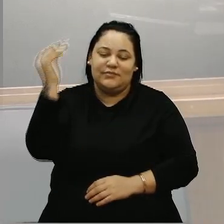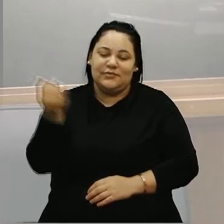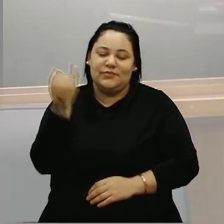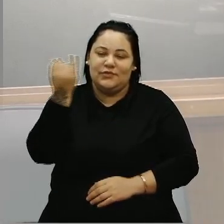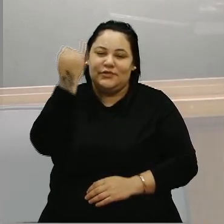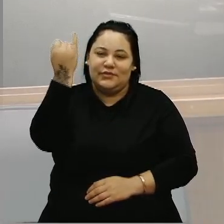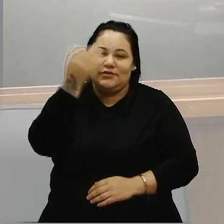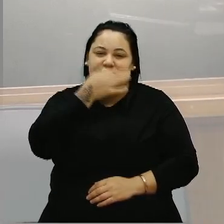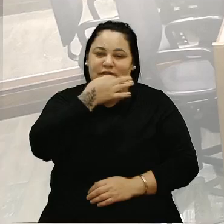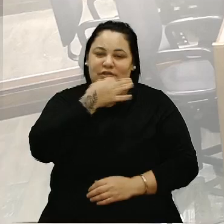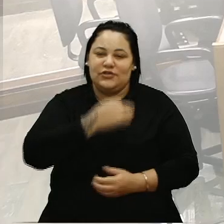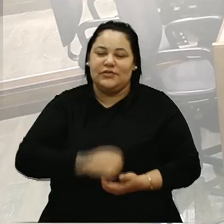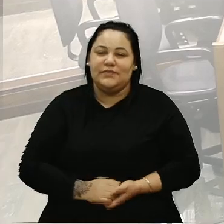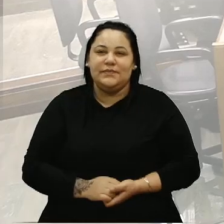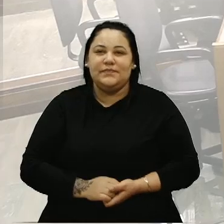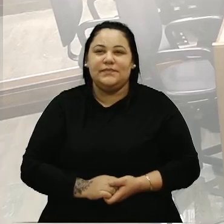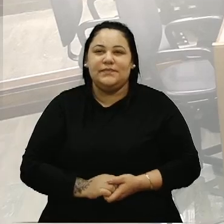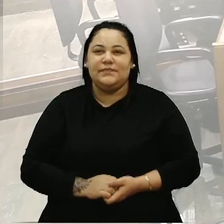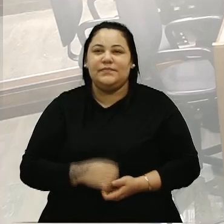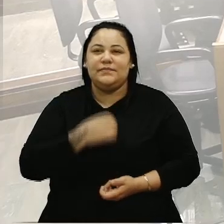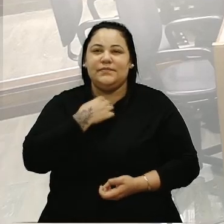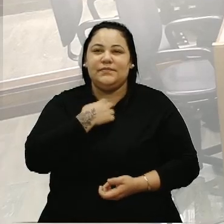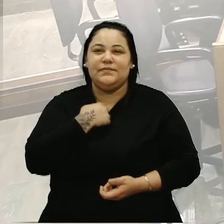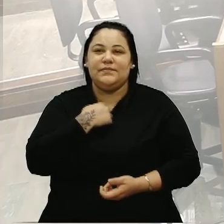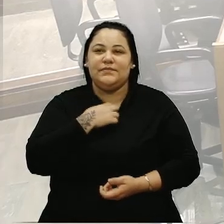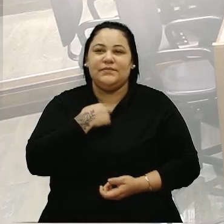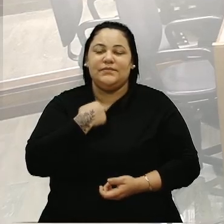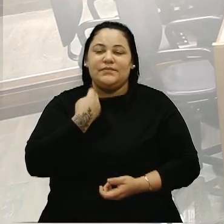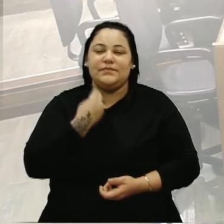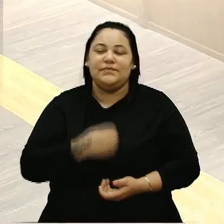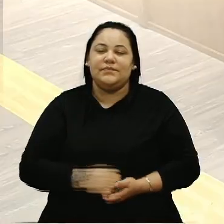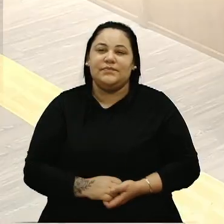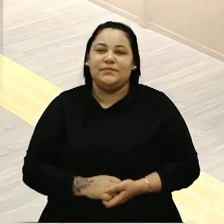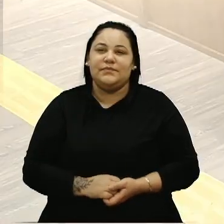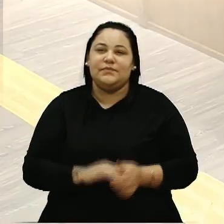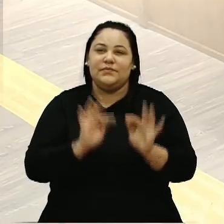cidade. Obrigado, presidente. Sem mais inscritos, encerramos o espaço das pequenas comunicações.